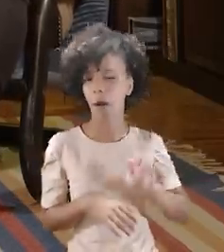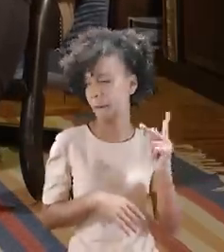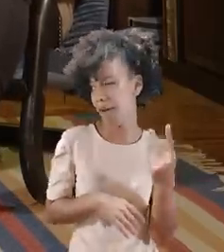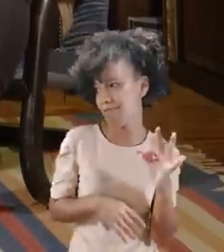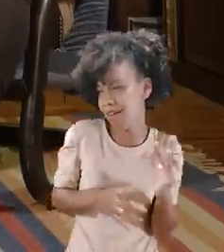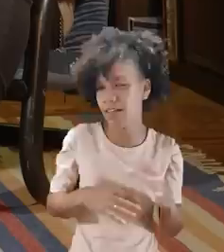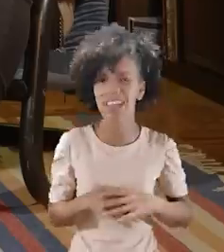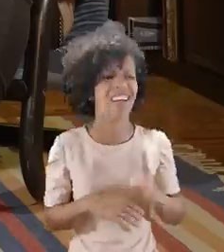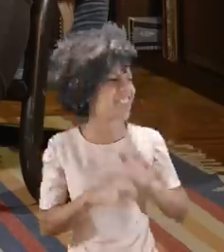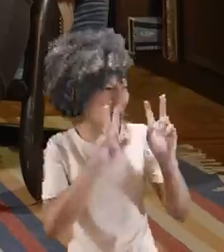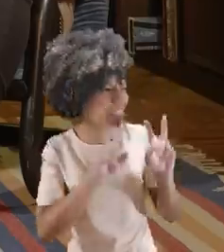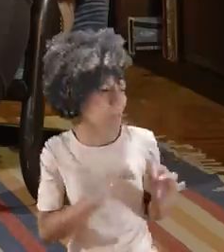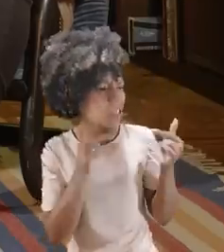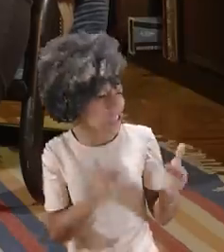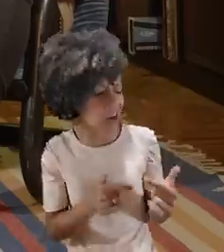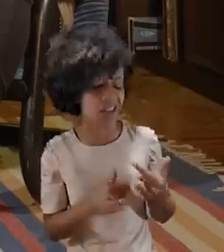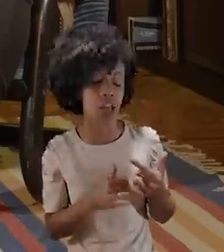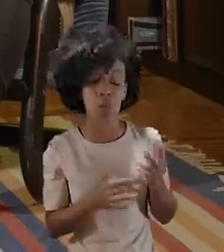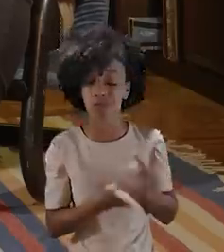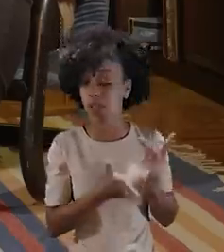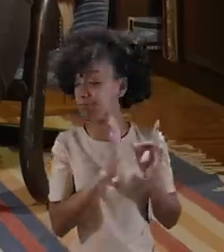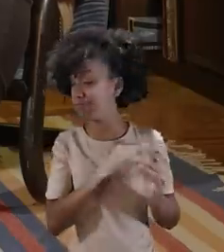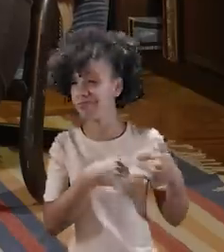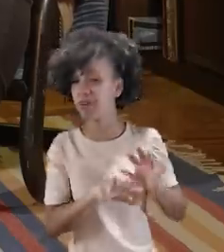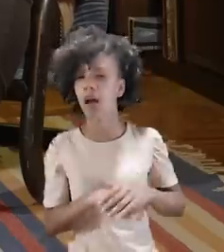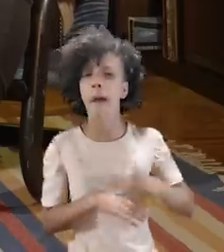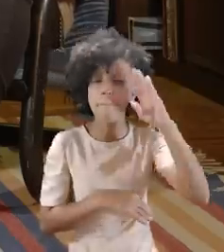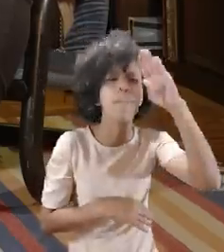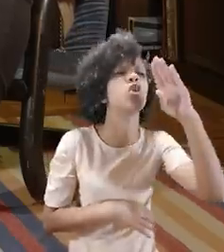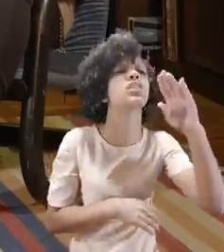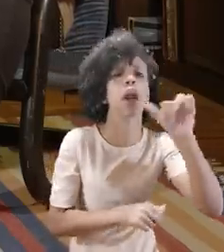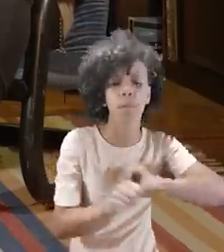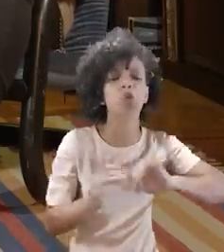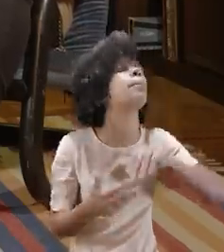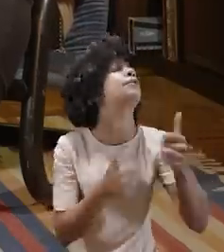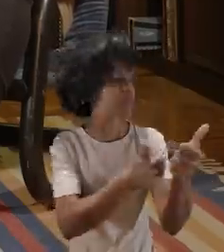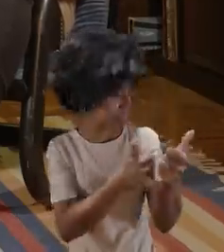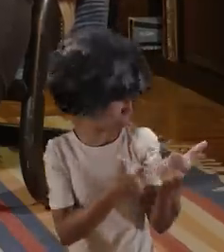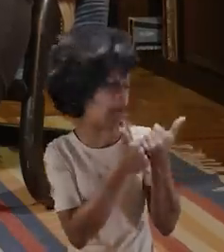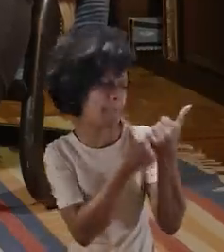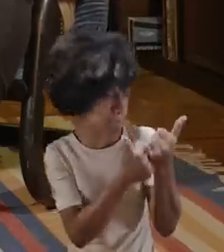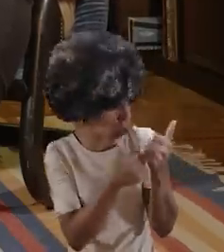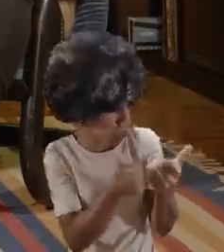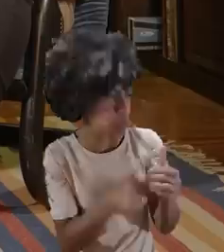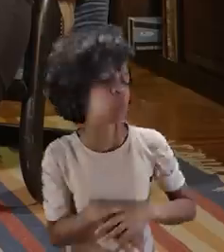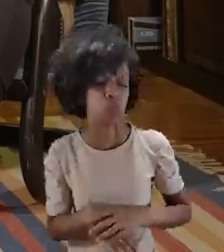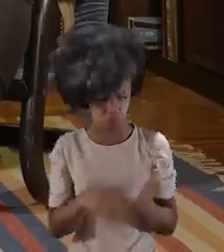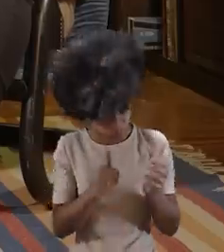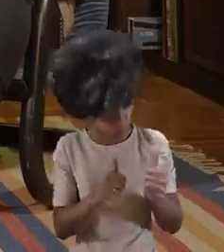tem um monte de assunto e sem fugir da Barbie mesma forma bolsonaro mudou Brasil foi mudou mesmo aqui